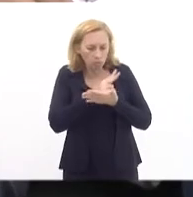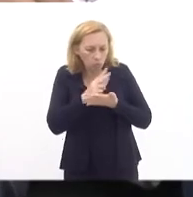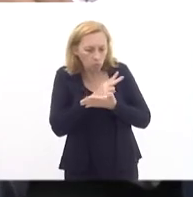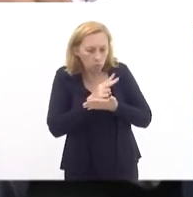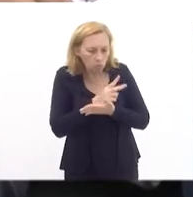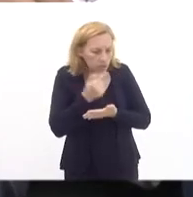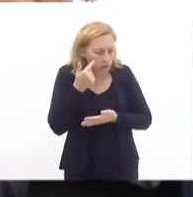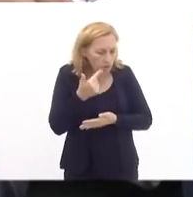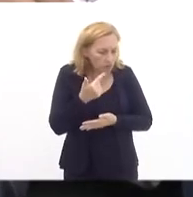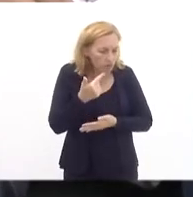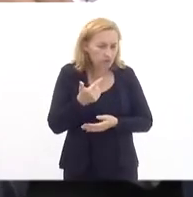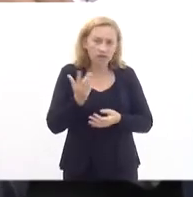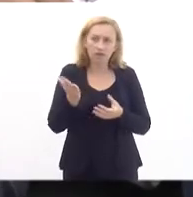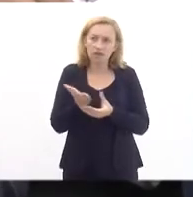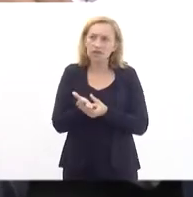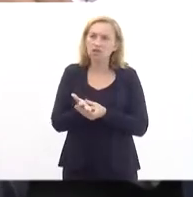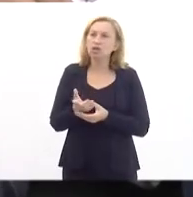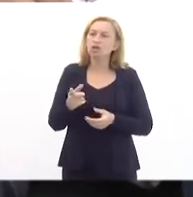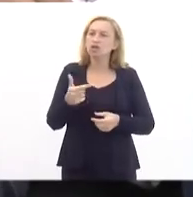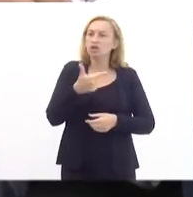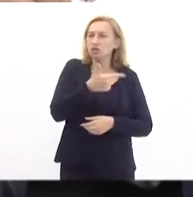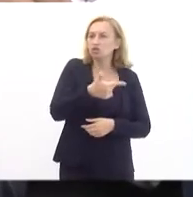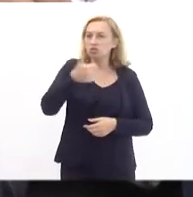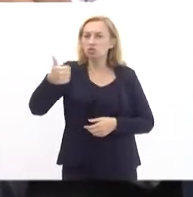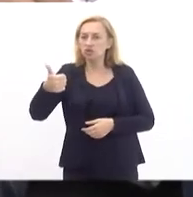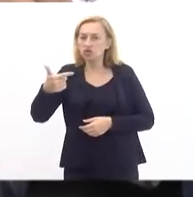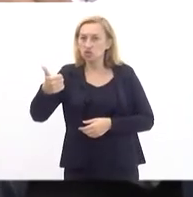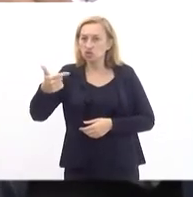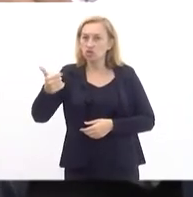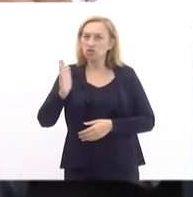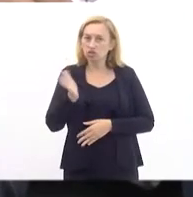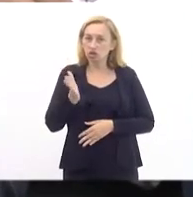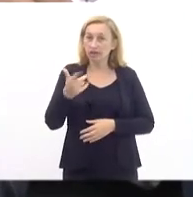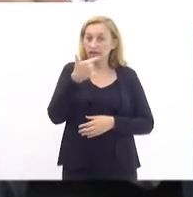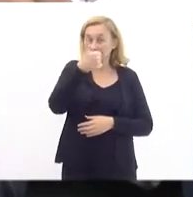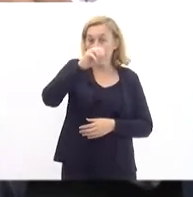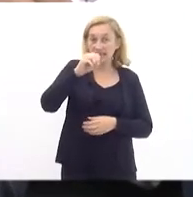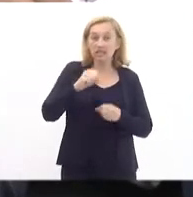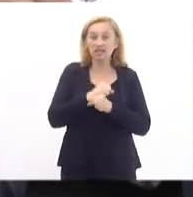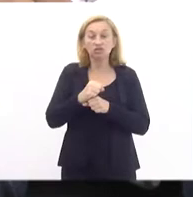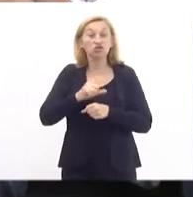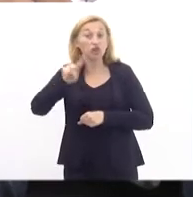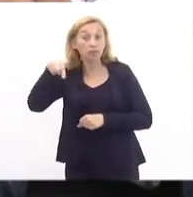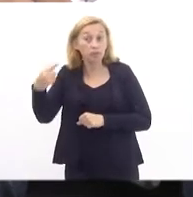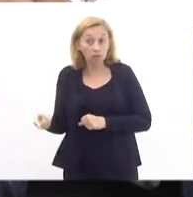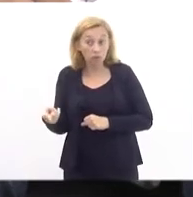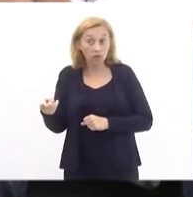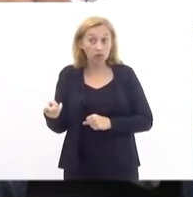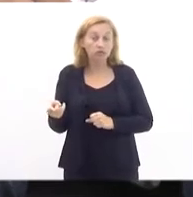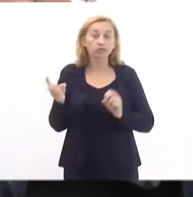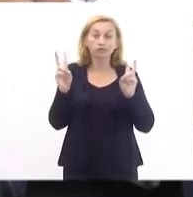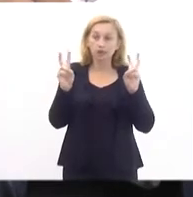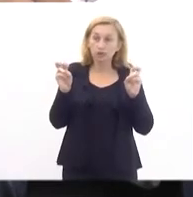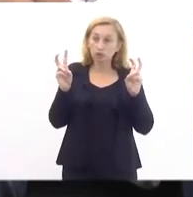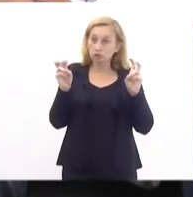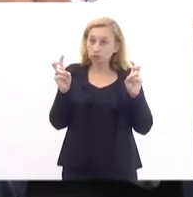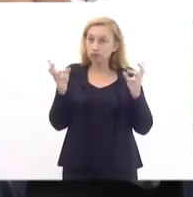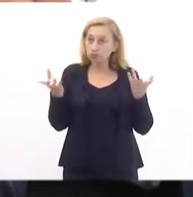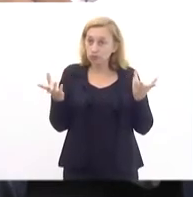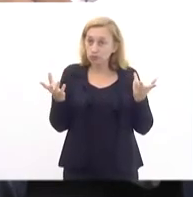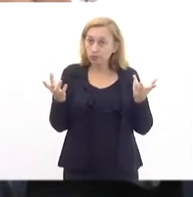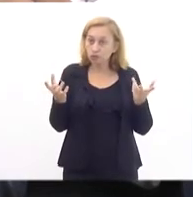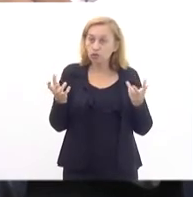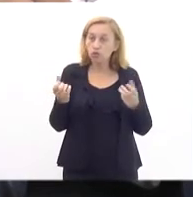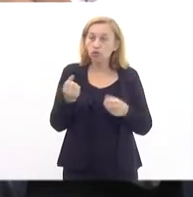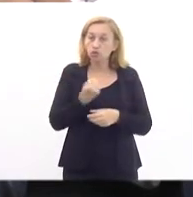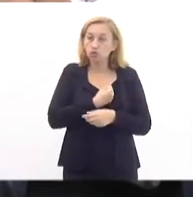processual dessa ação, porque agora a gente está em 2022, 10 anos depois, aqui, numa situação de um